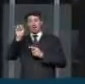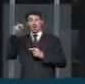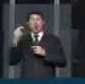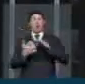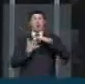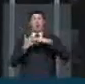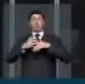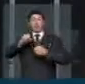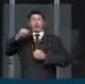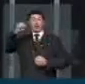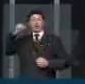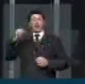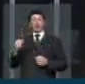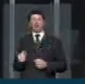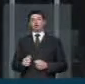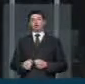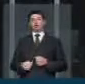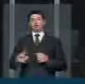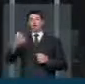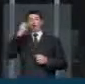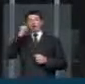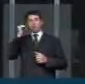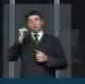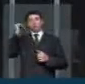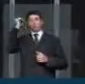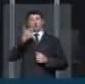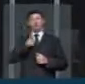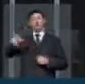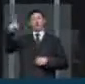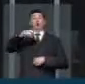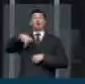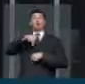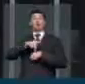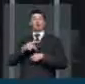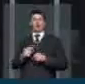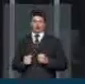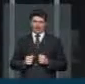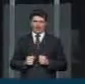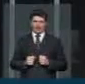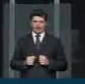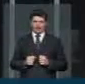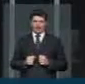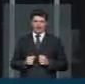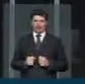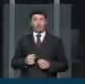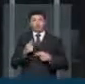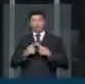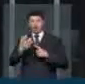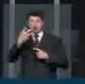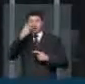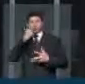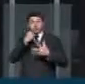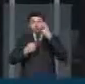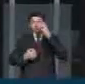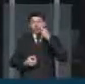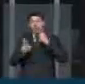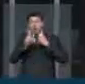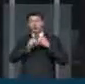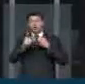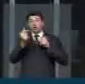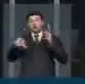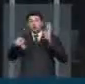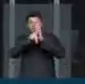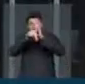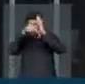grandes empresas lucrativas internacionais petroleiras, para ganhar dinheiro em cima da